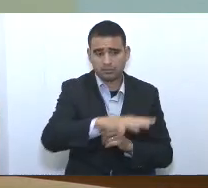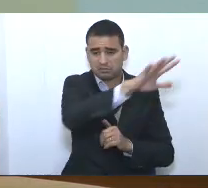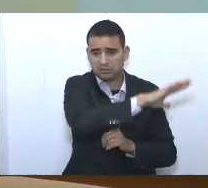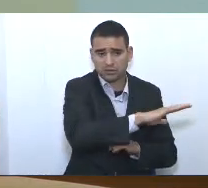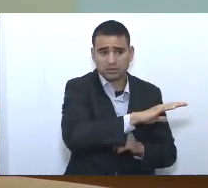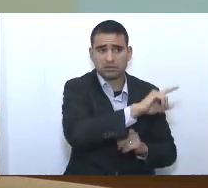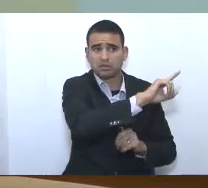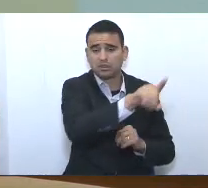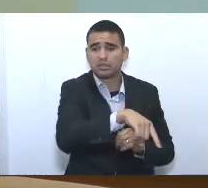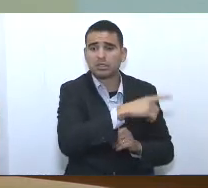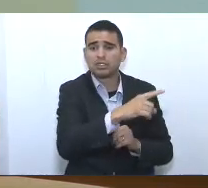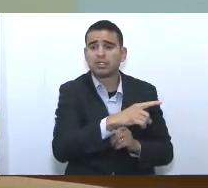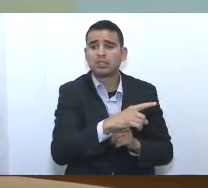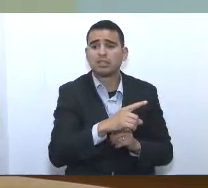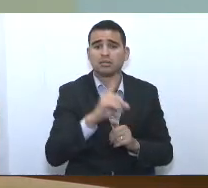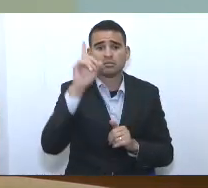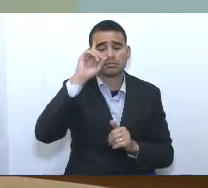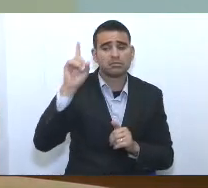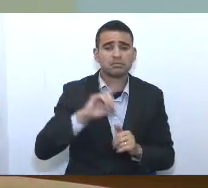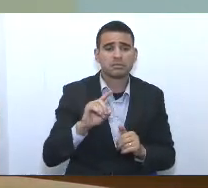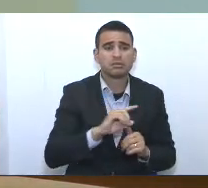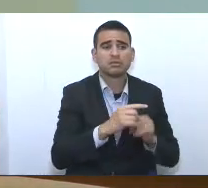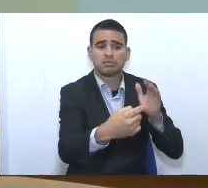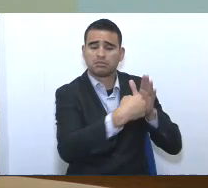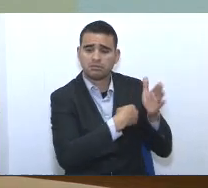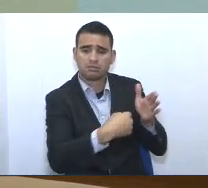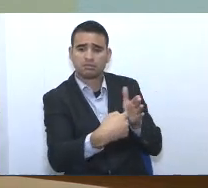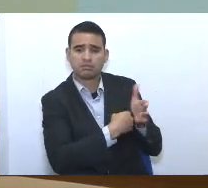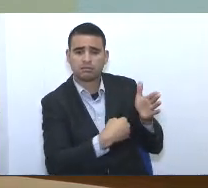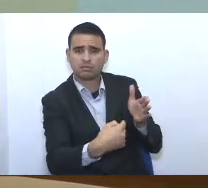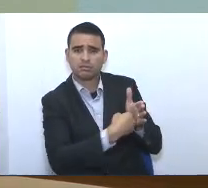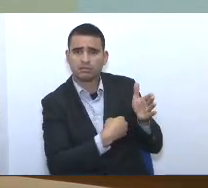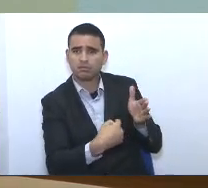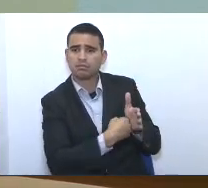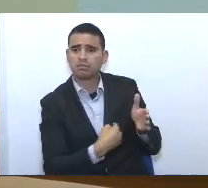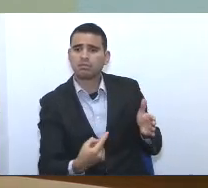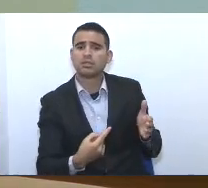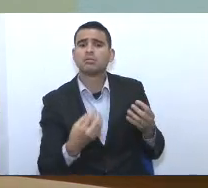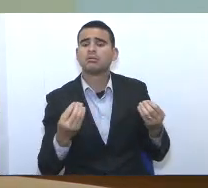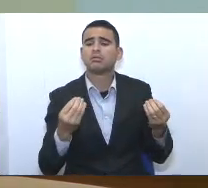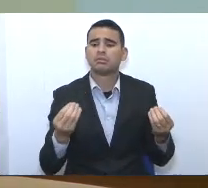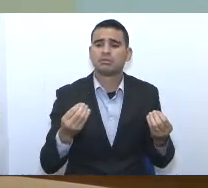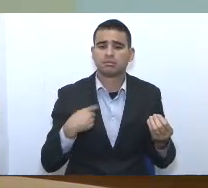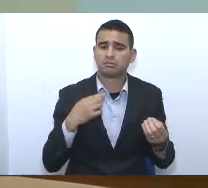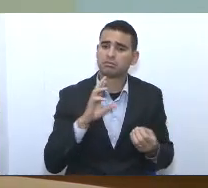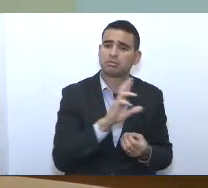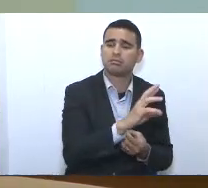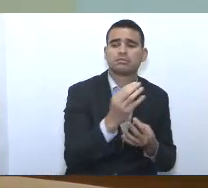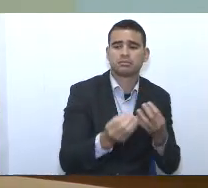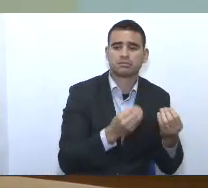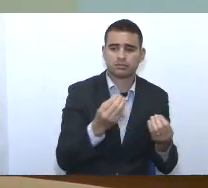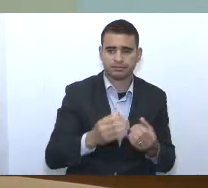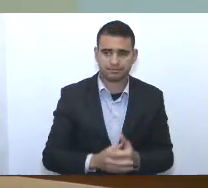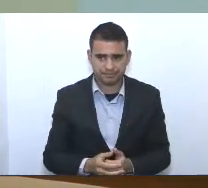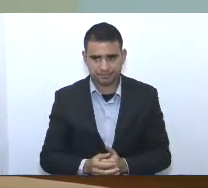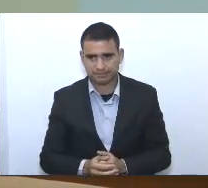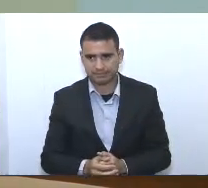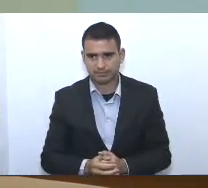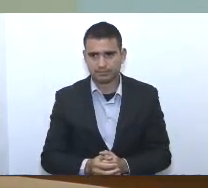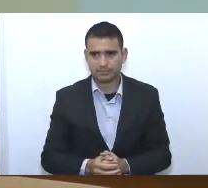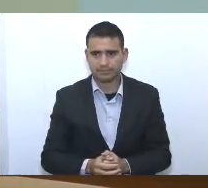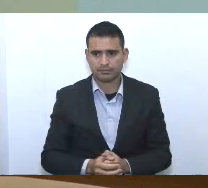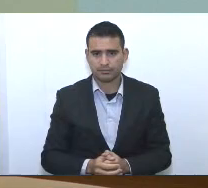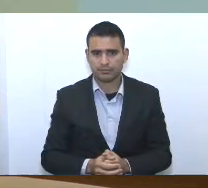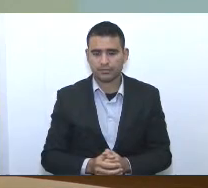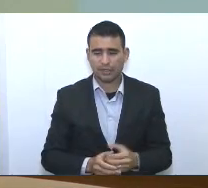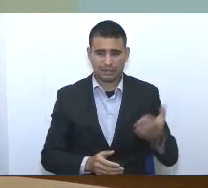moradores daquela região, e o pessoal sempre perguntando, tendo em vista que teve uma... O dia que teve